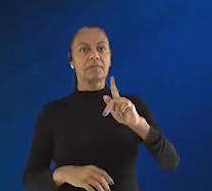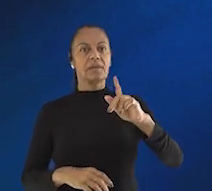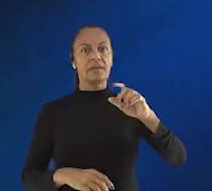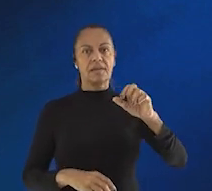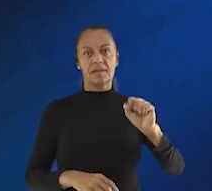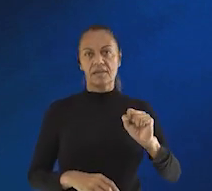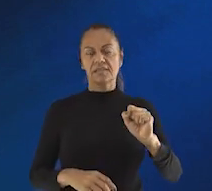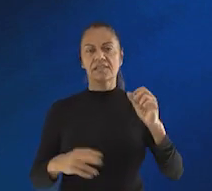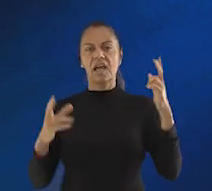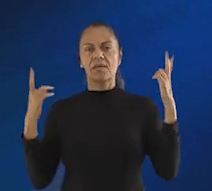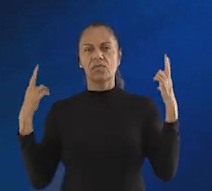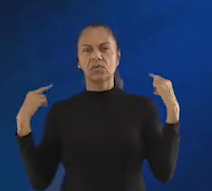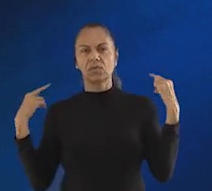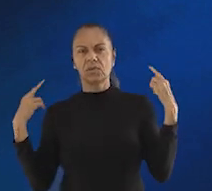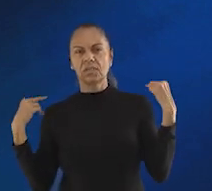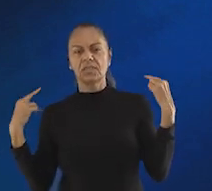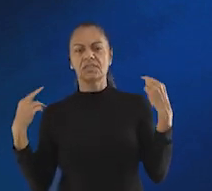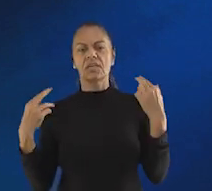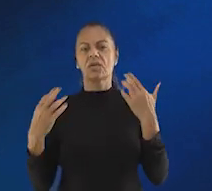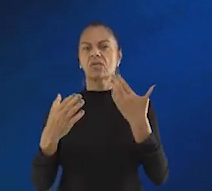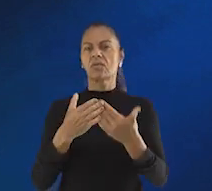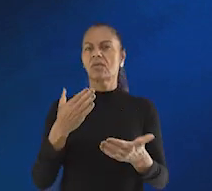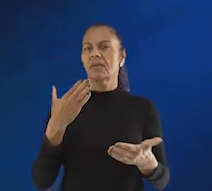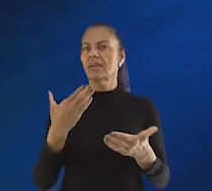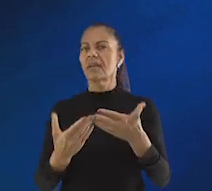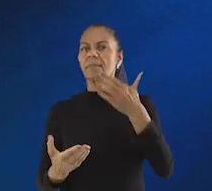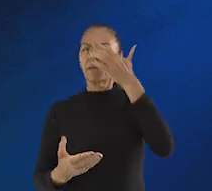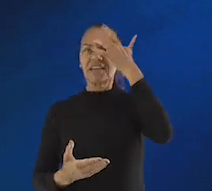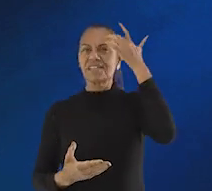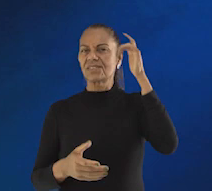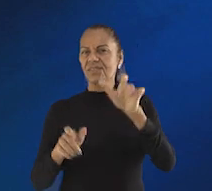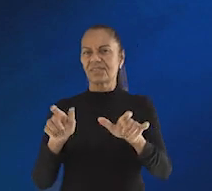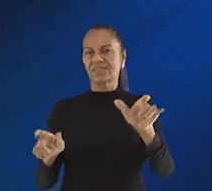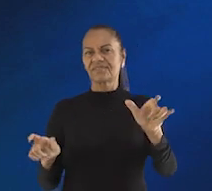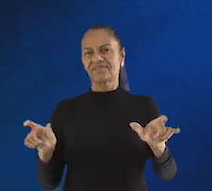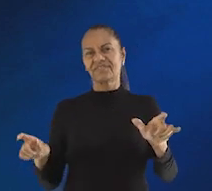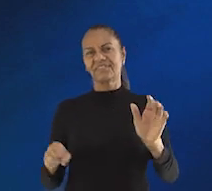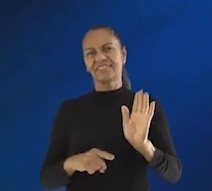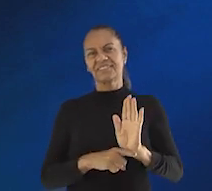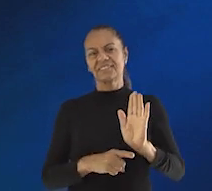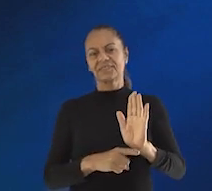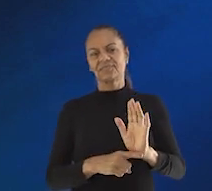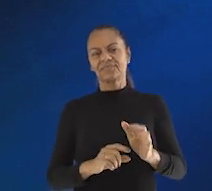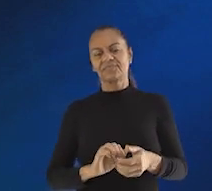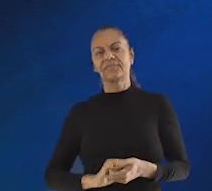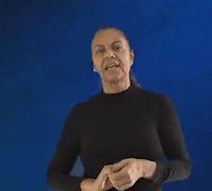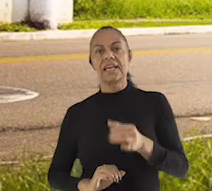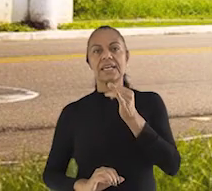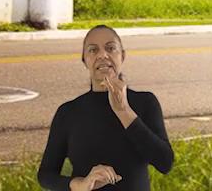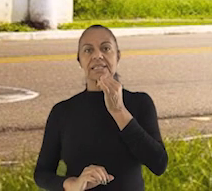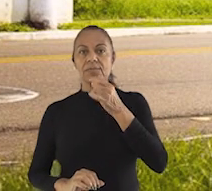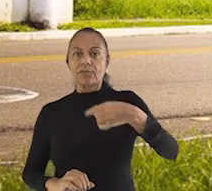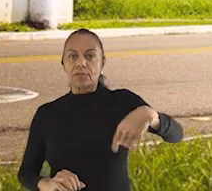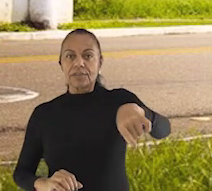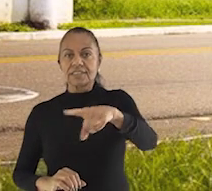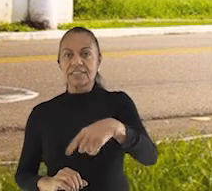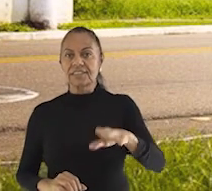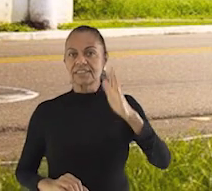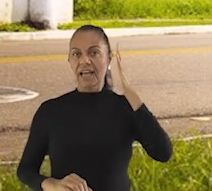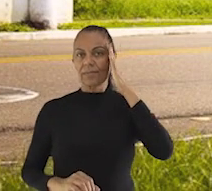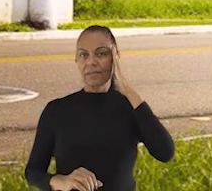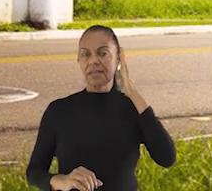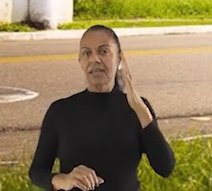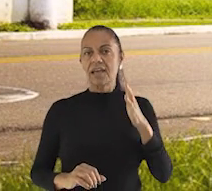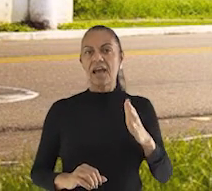ferramenta disponível para todo e qualquer motorista, ou melhor, para qualquer pessoa. Você sabe